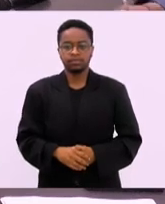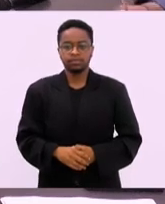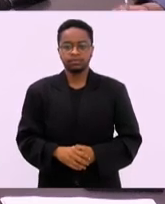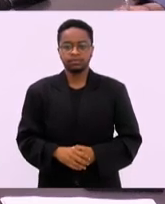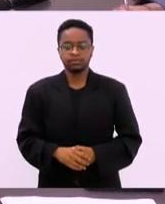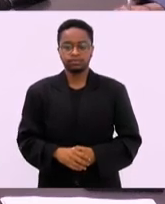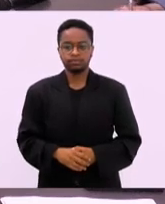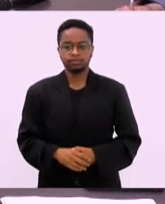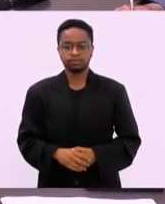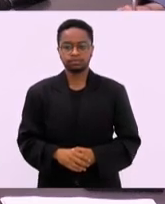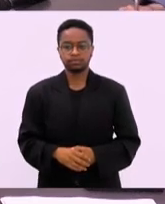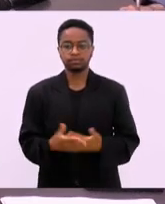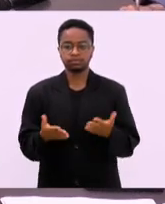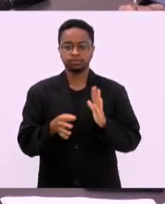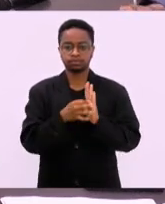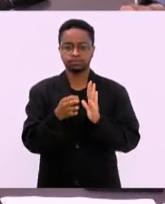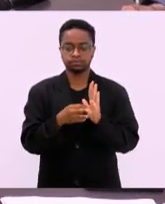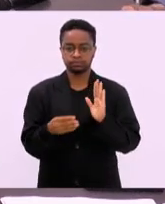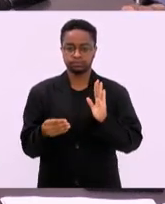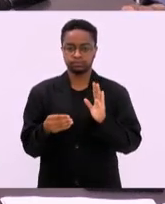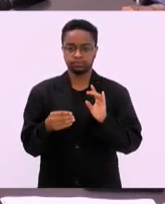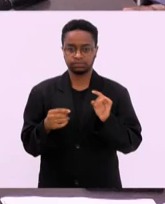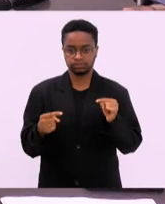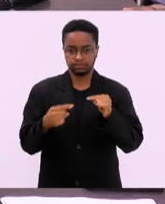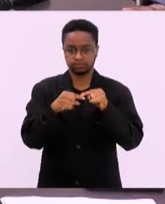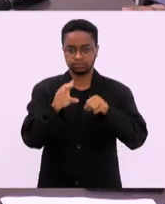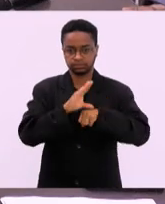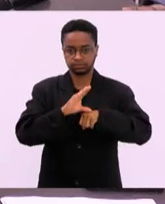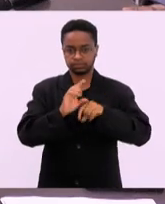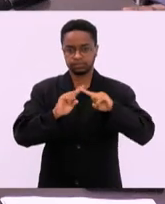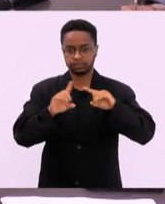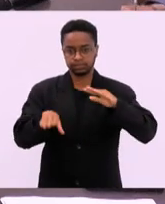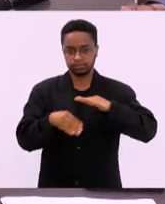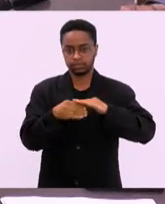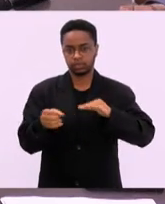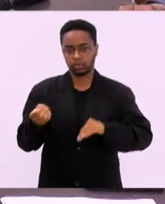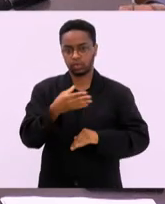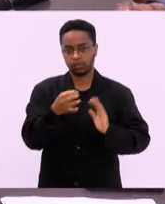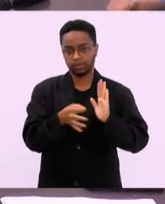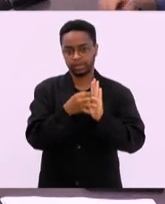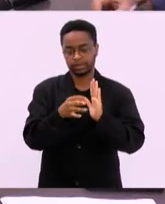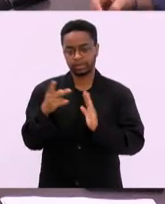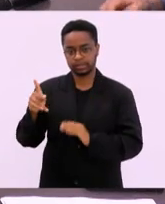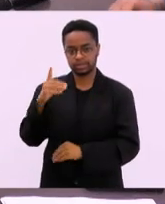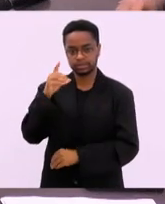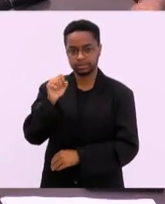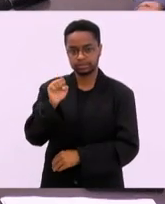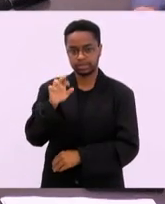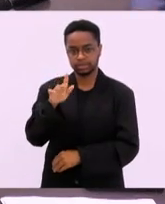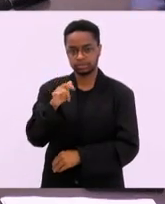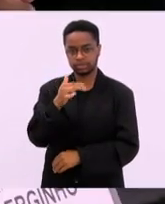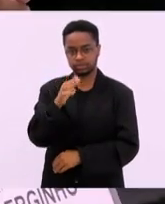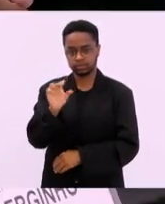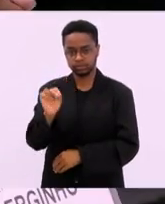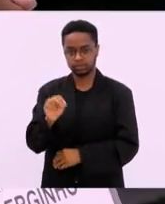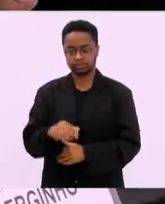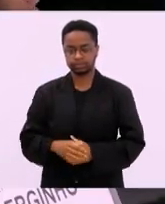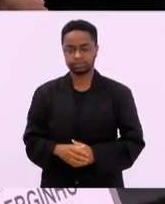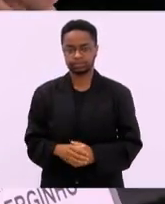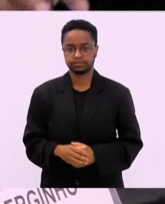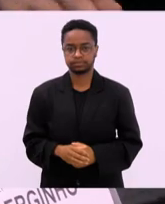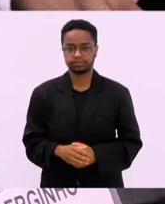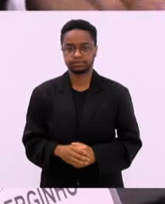Então, o parecer é pela constitucionalidade com emenda, agora, o novo parecer do relator deputado doutor Serginho, não é isso, doutor? Exato.